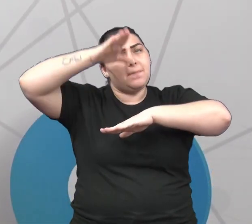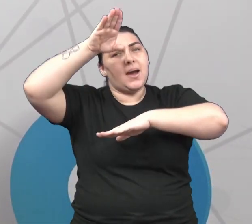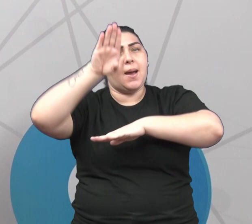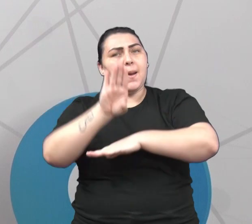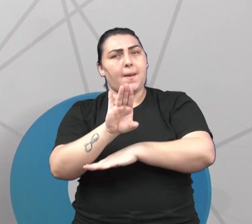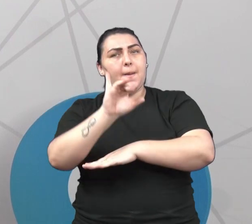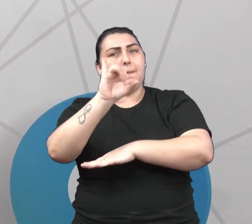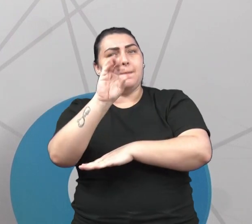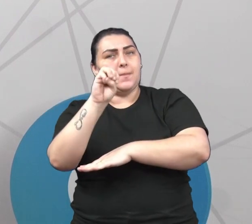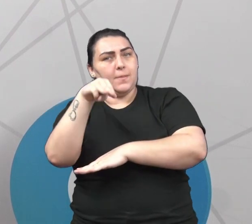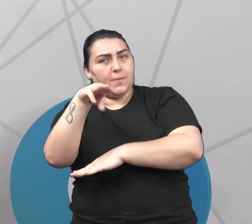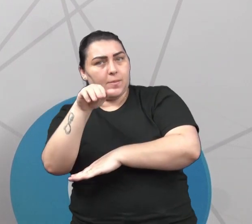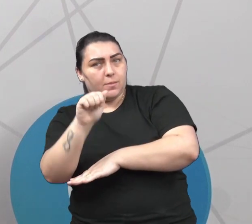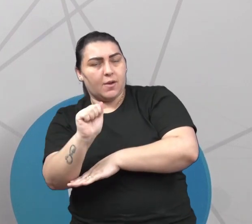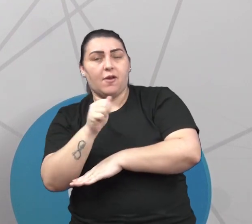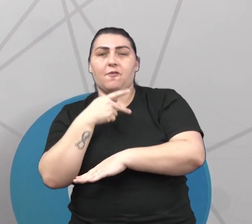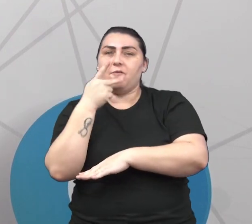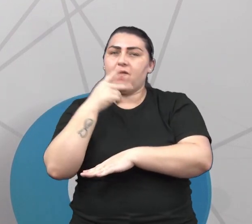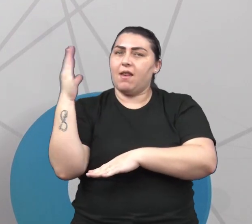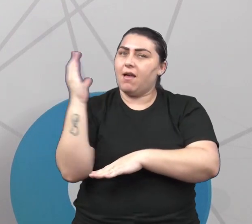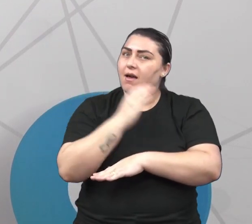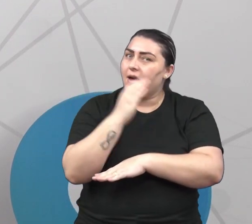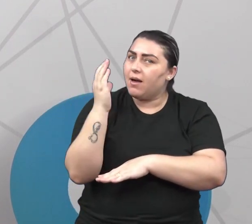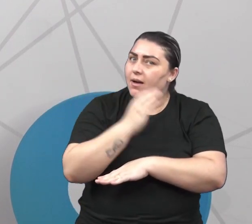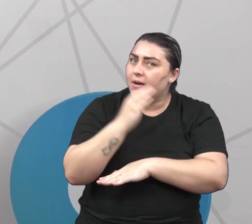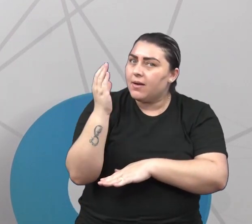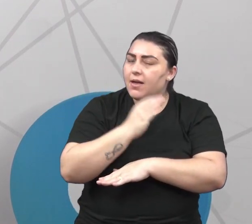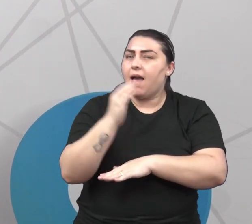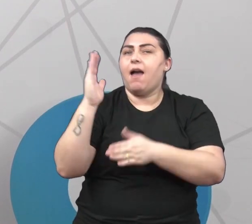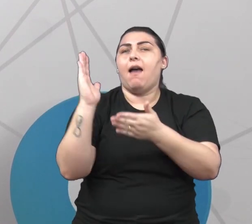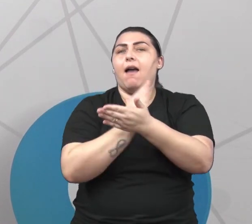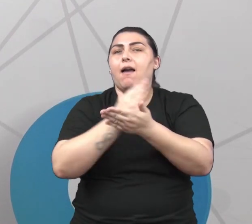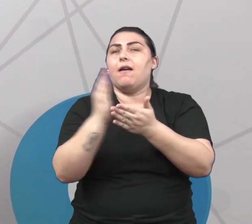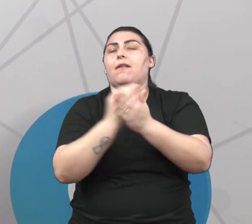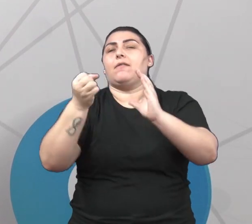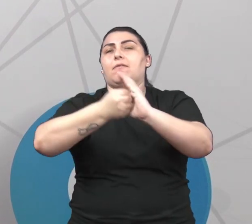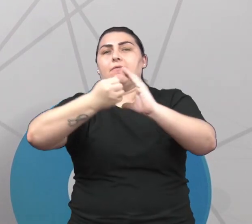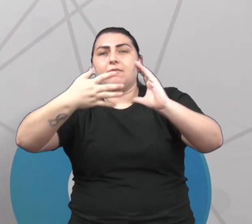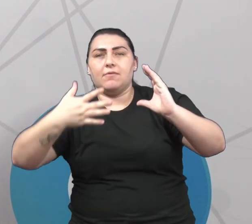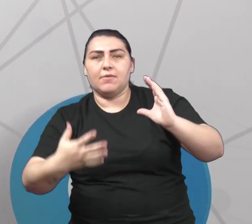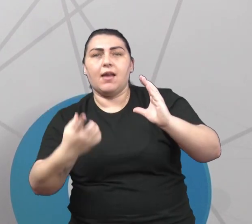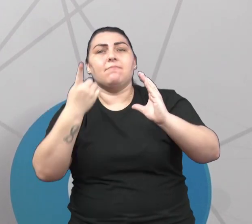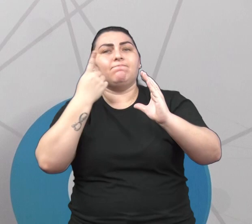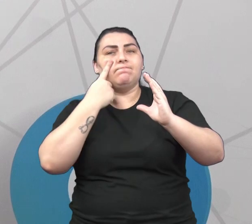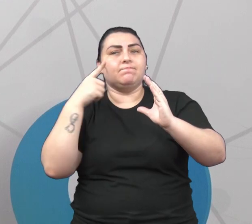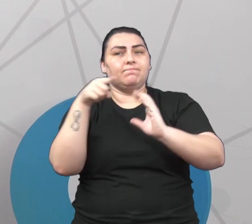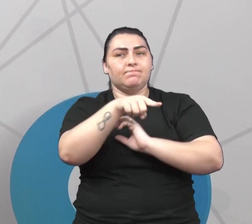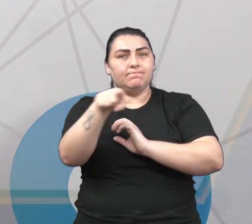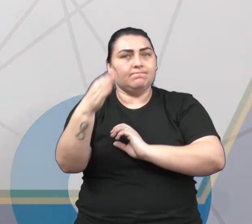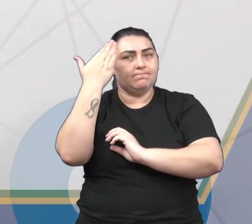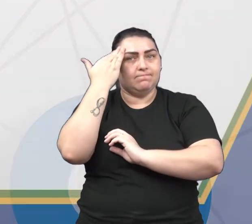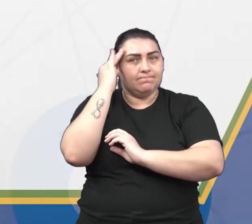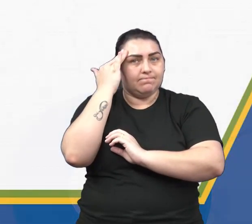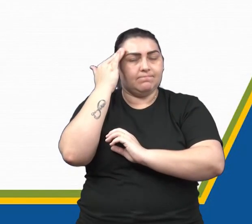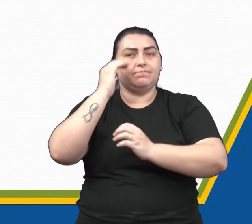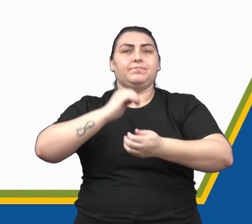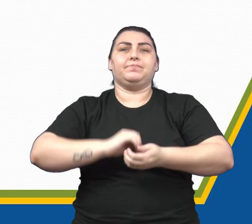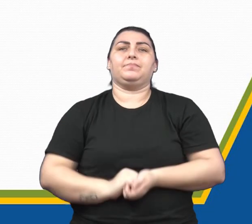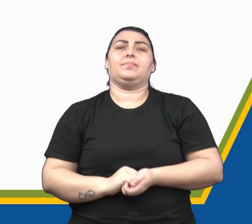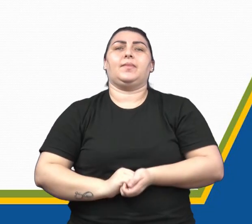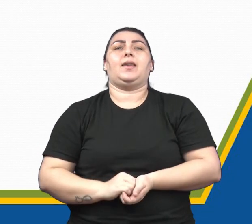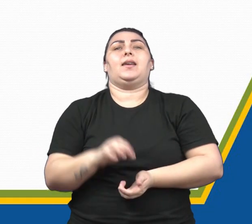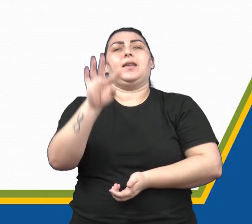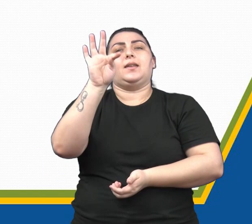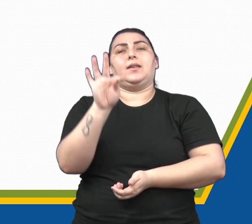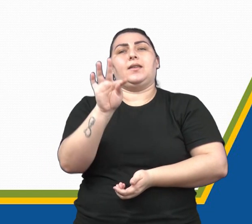E aí a gente vai estar falando rapidamente algumas características desses biomas para que vocês possam estar entendendo. A